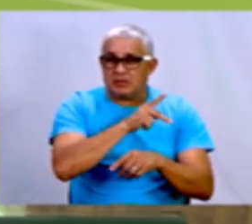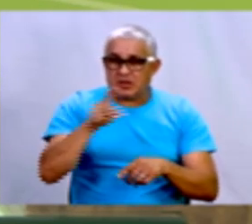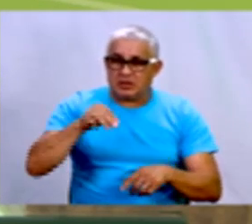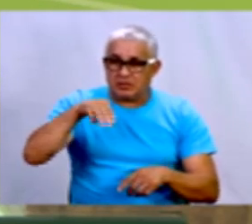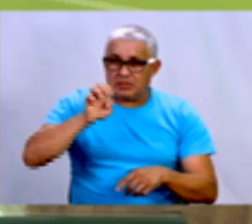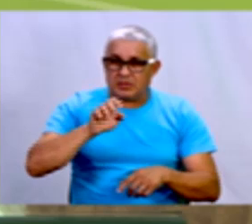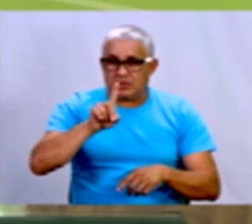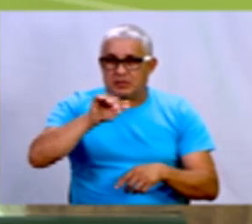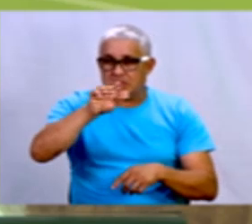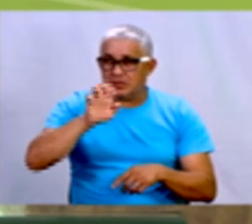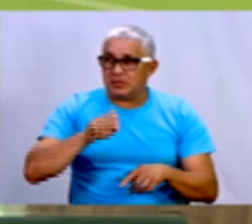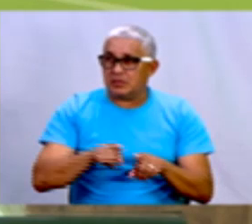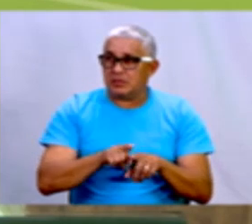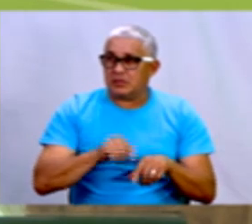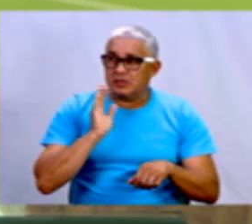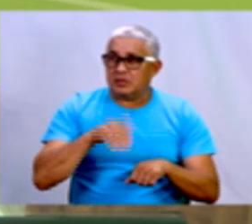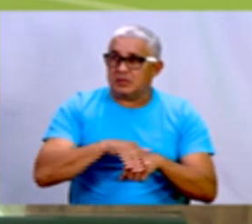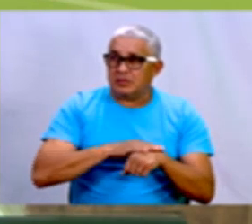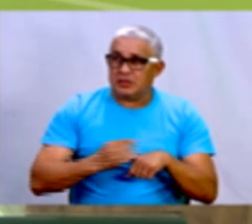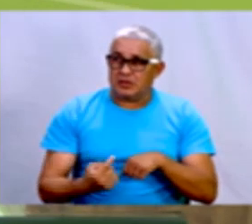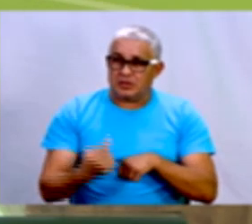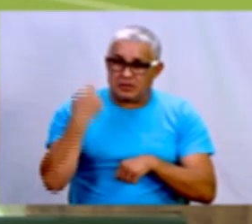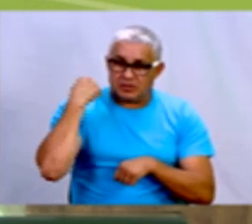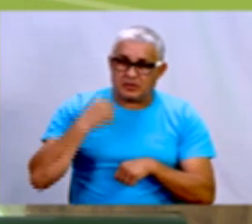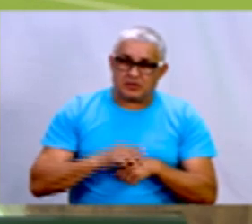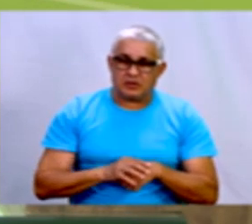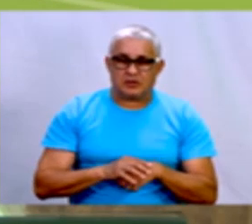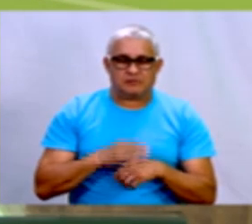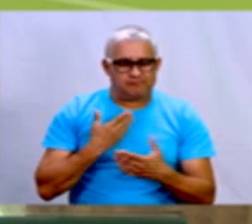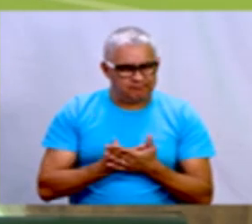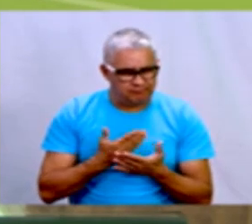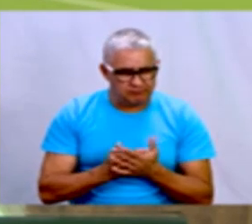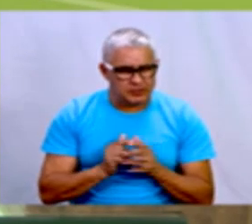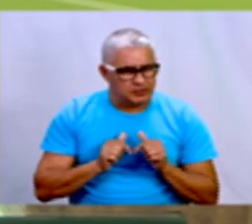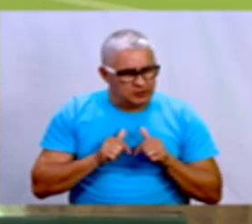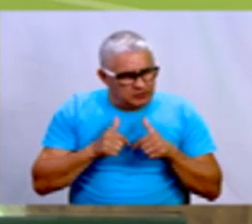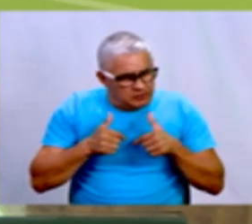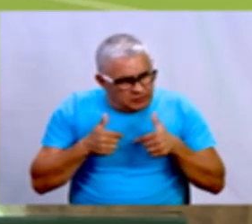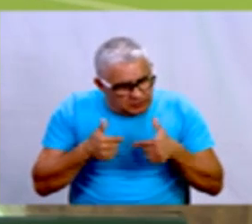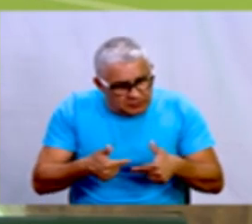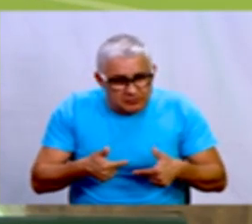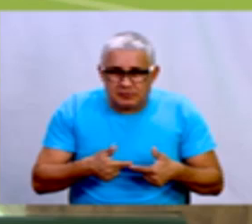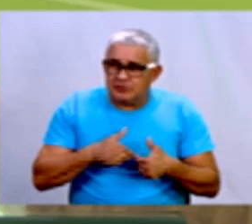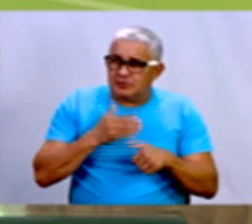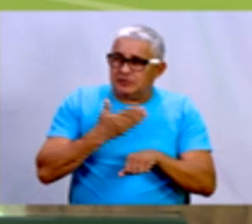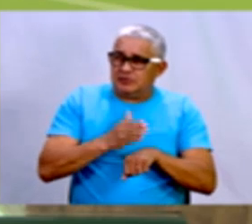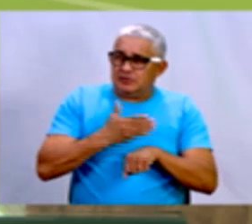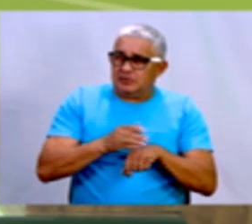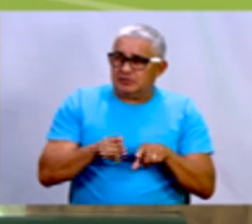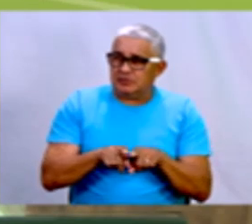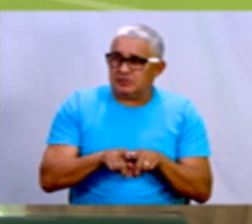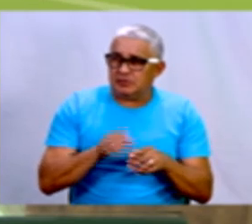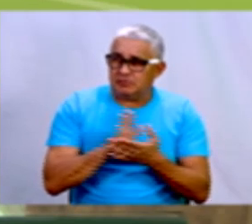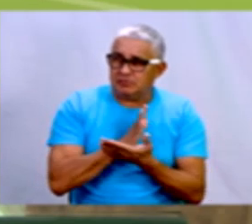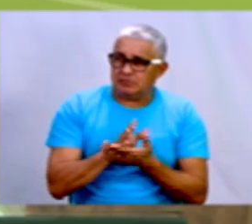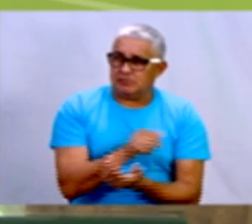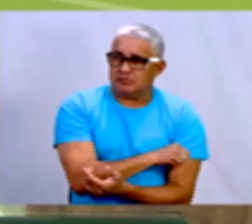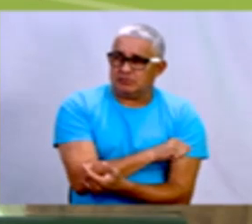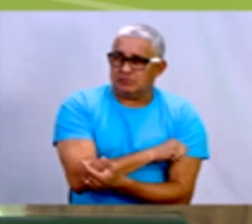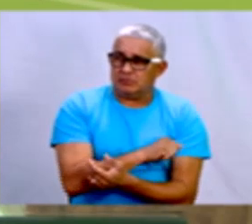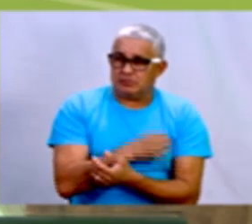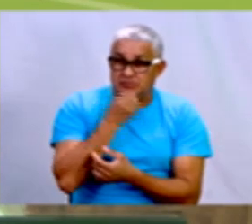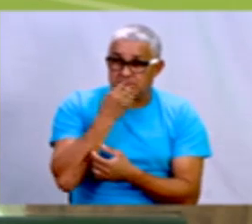gente conversou aqui, para que se dediquem, para que estudem, para que refaçam os exercícios, alguns alunos que